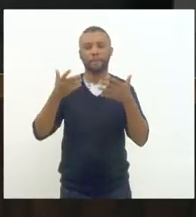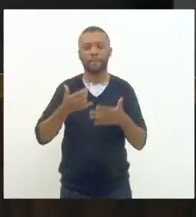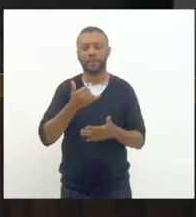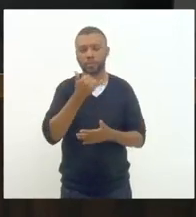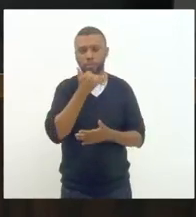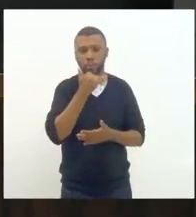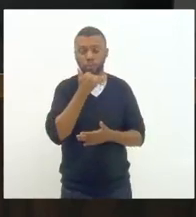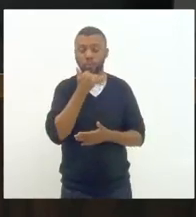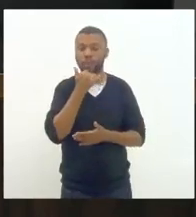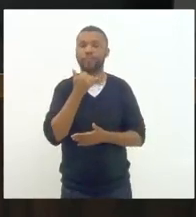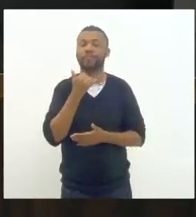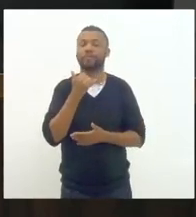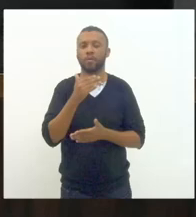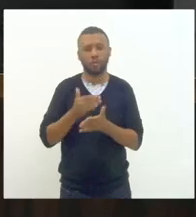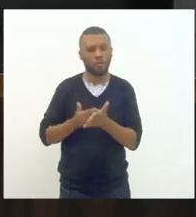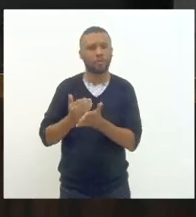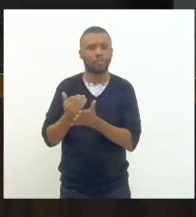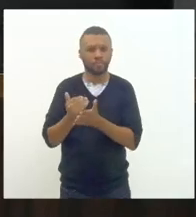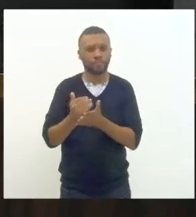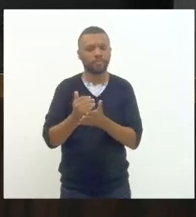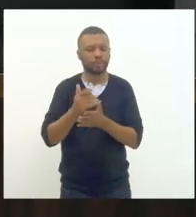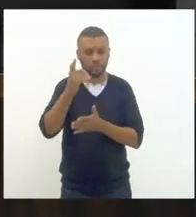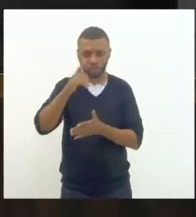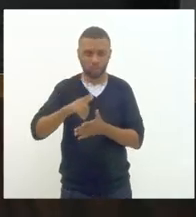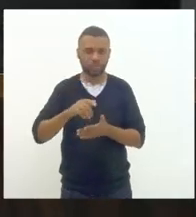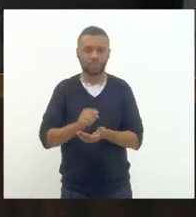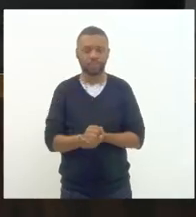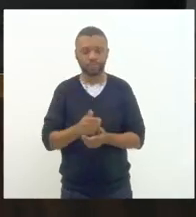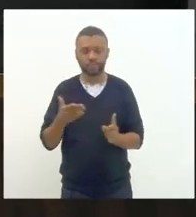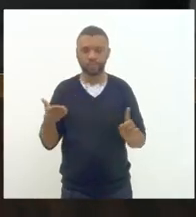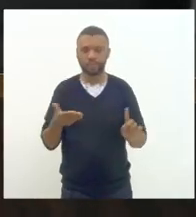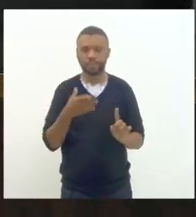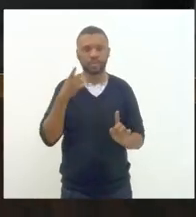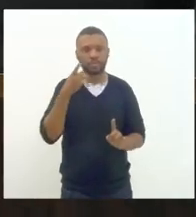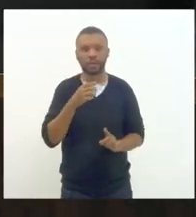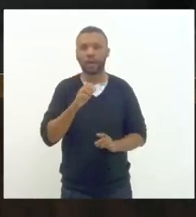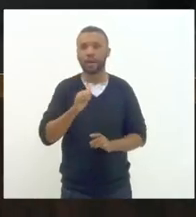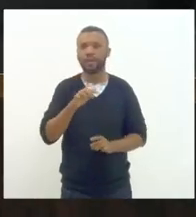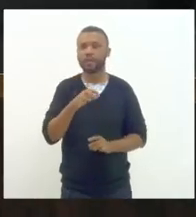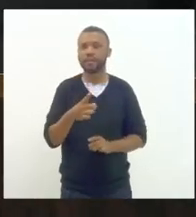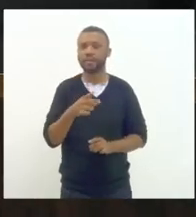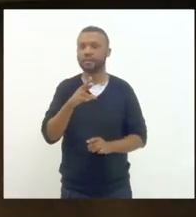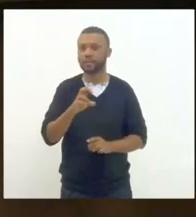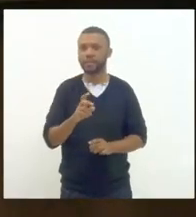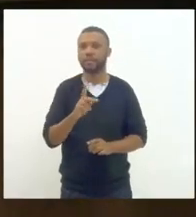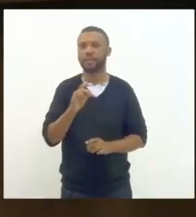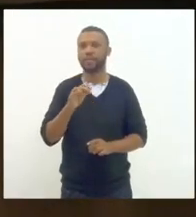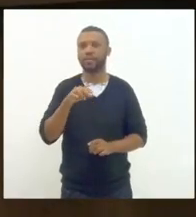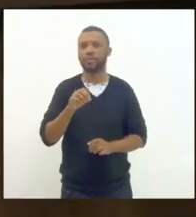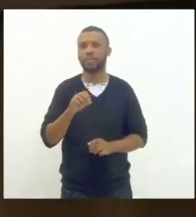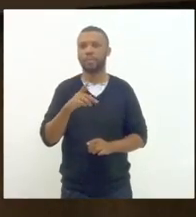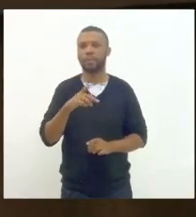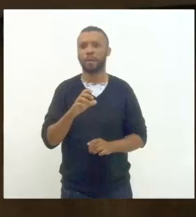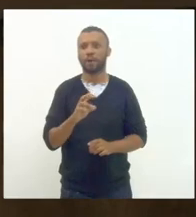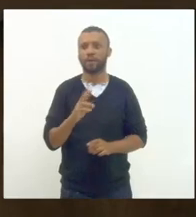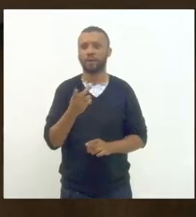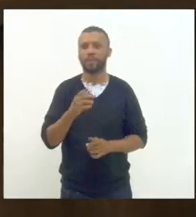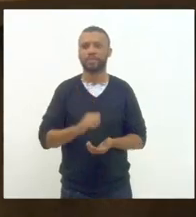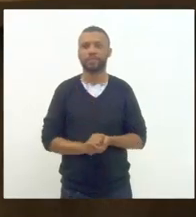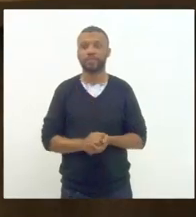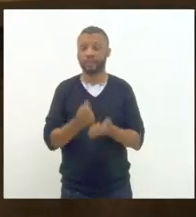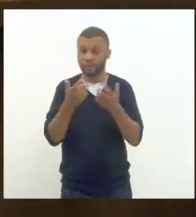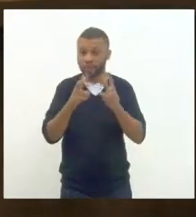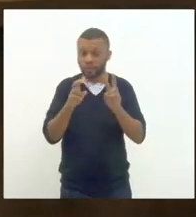Perdão, presidente, chama os trabalhos à ordem. Deputado Alexandre Quinoplox. Obrigado, presidente. Aliás, falando em